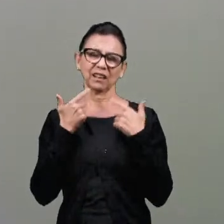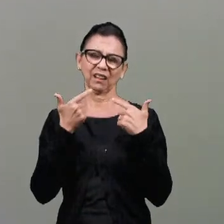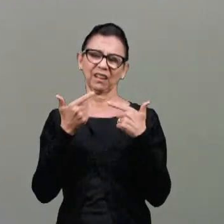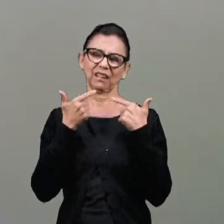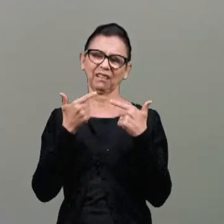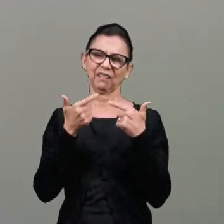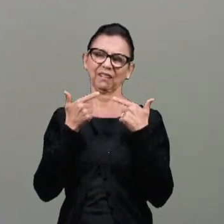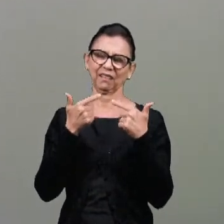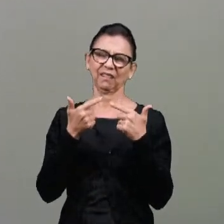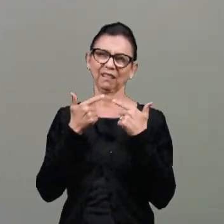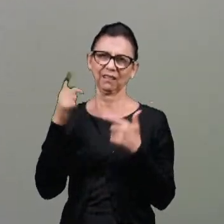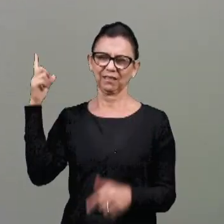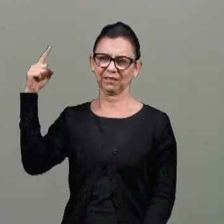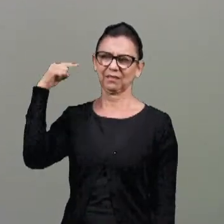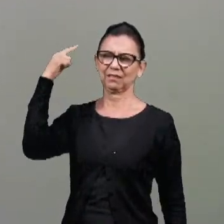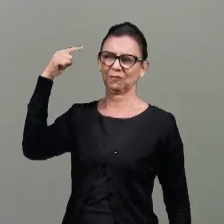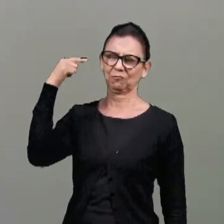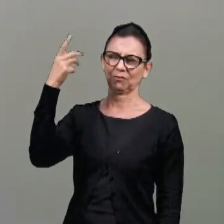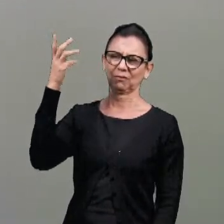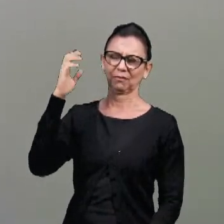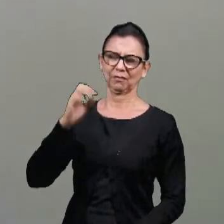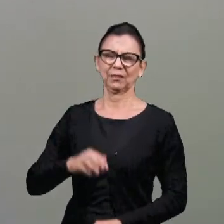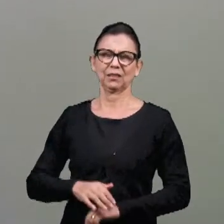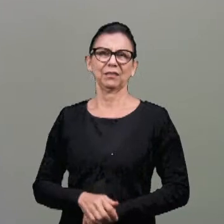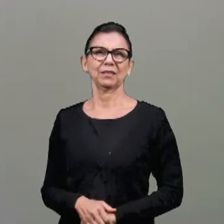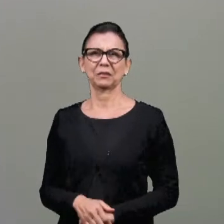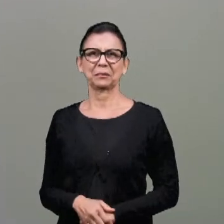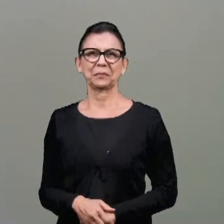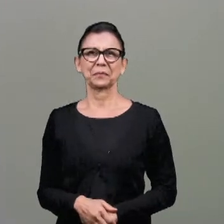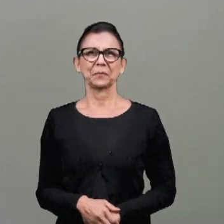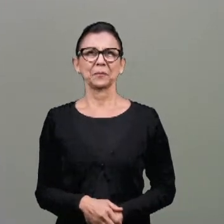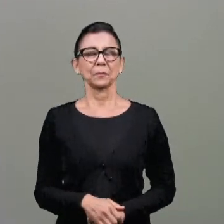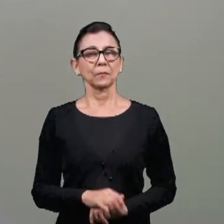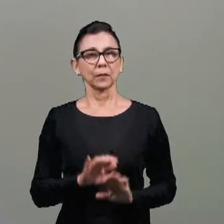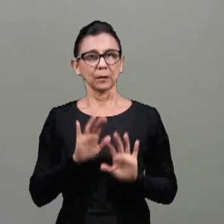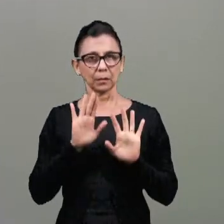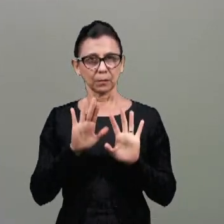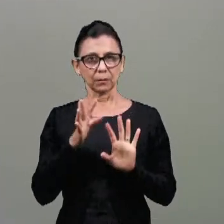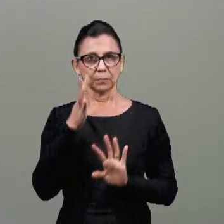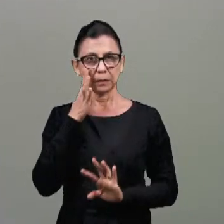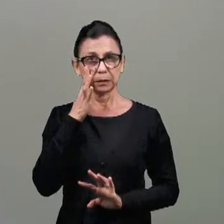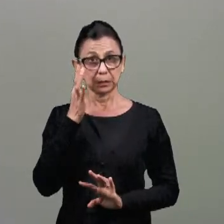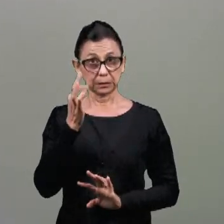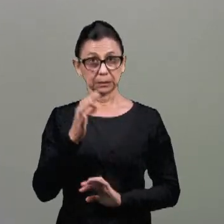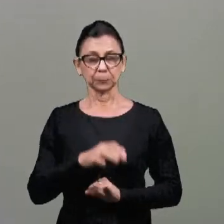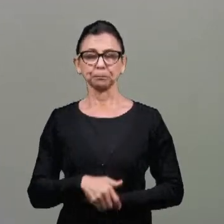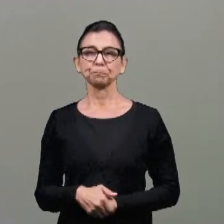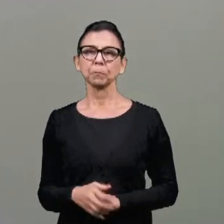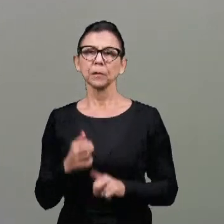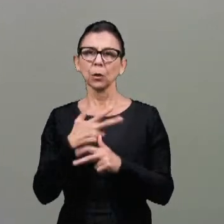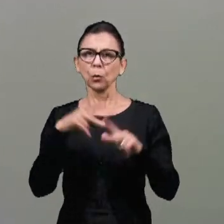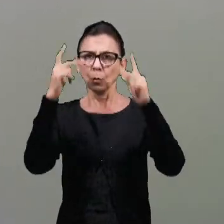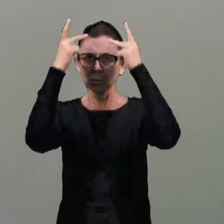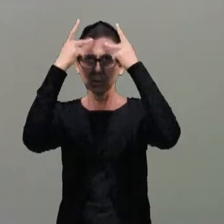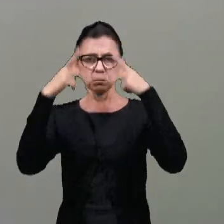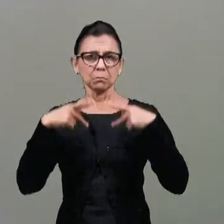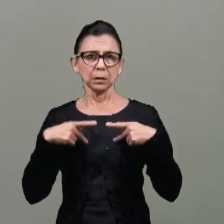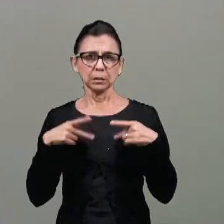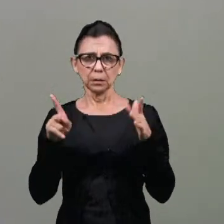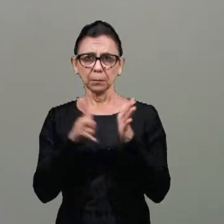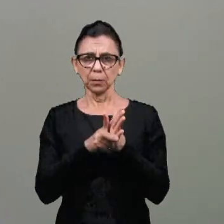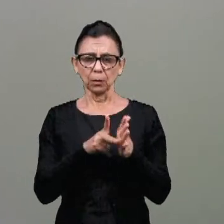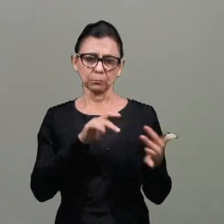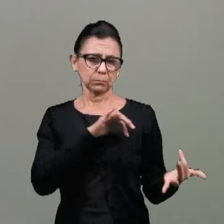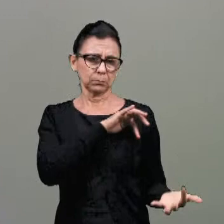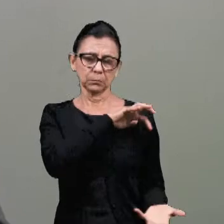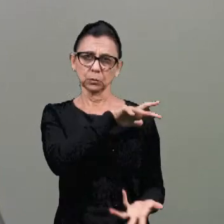de doido, entendeu? Coisa de... Olha só, as coisas humanas são humanas. O pastor João